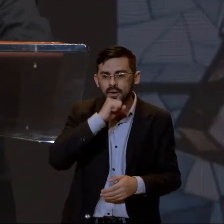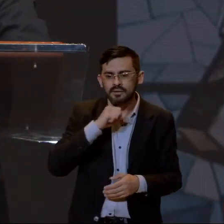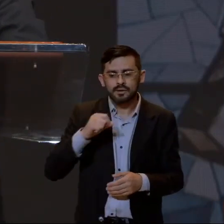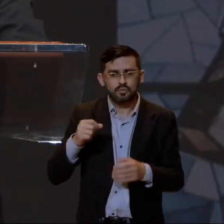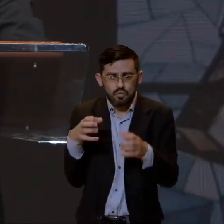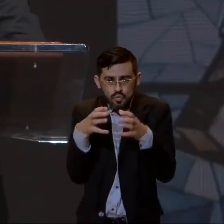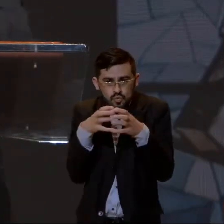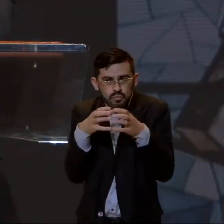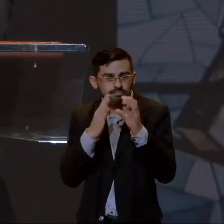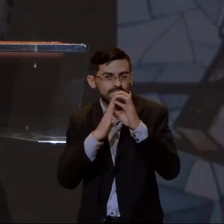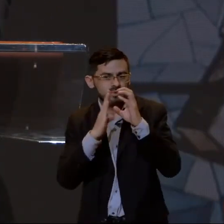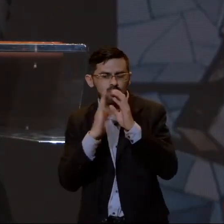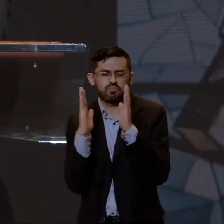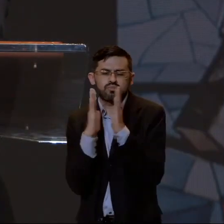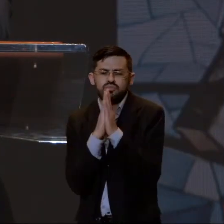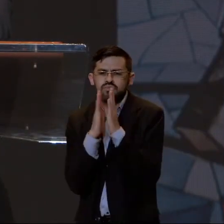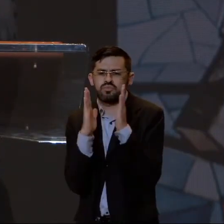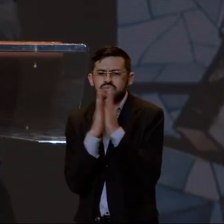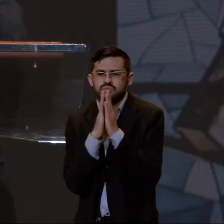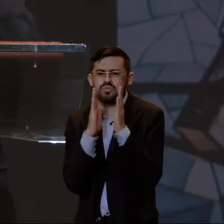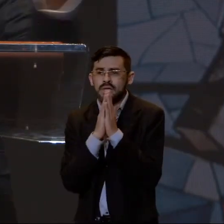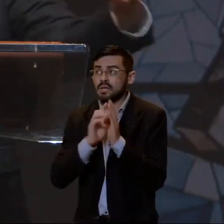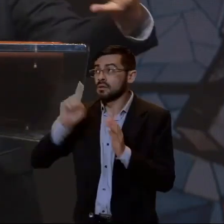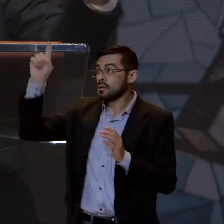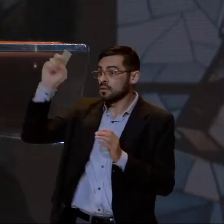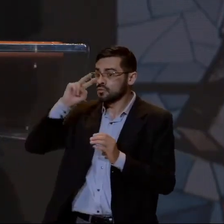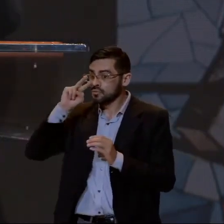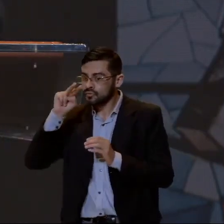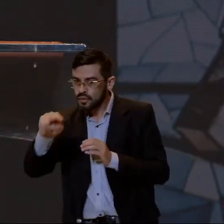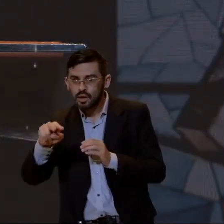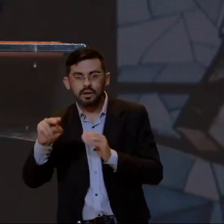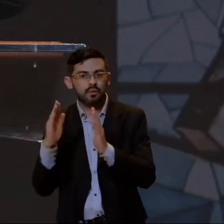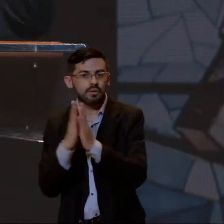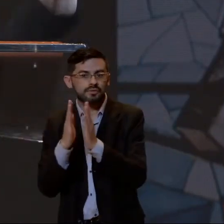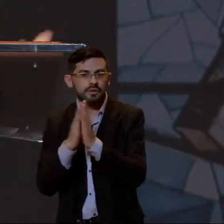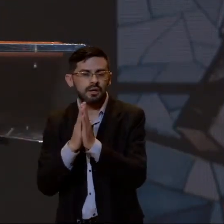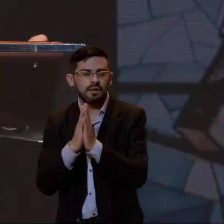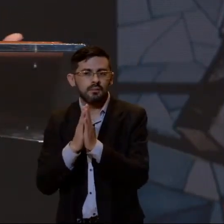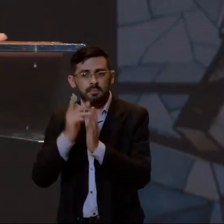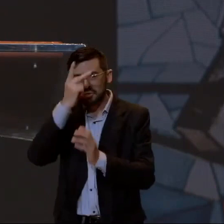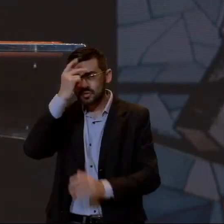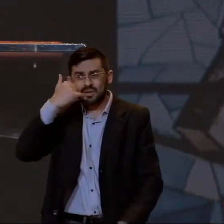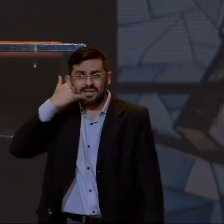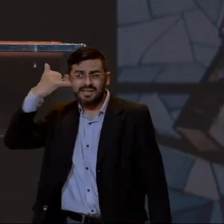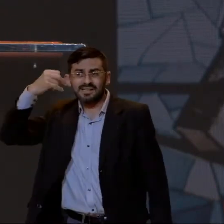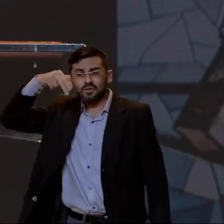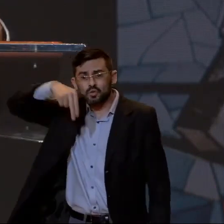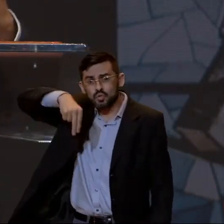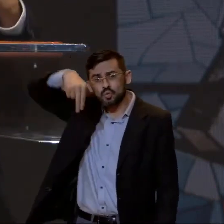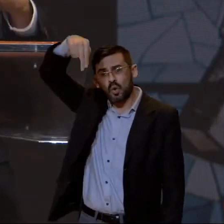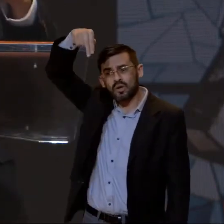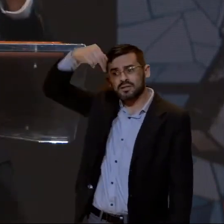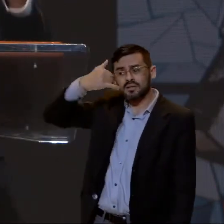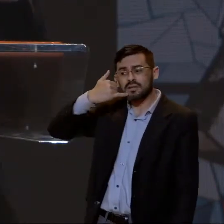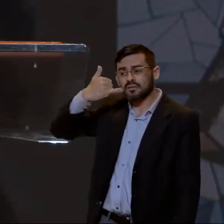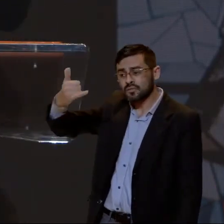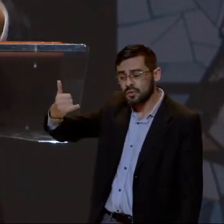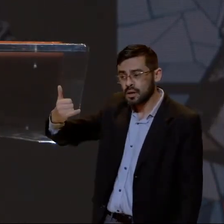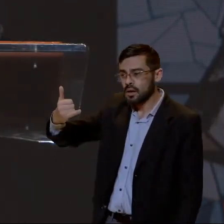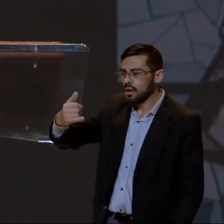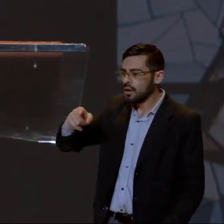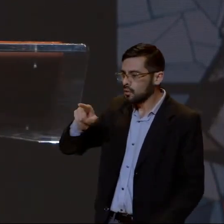aquela campanha de oração, Deus ouve a oração. Alguém liga para ele lá do norte do país e diz: olha, eu quero te